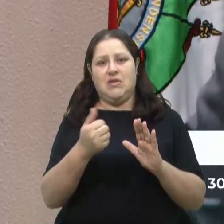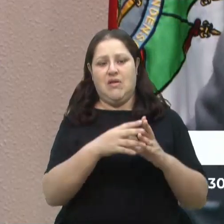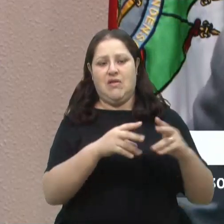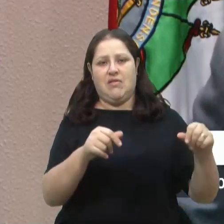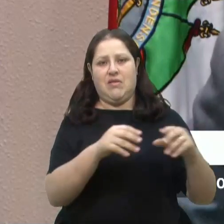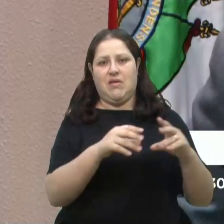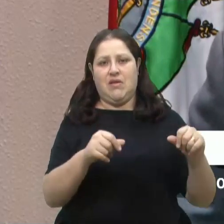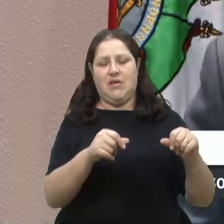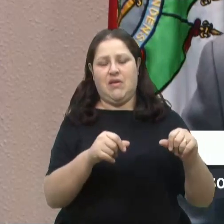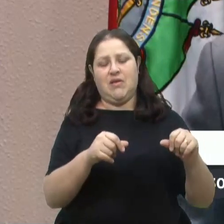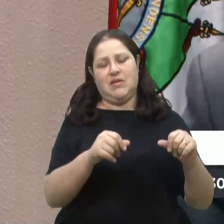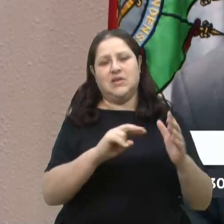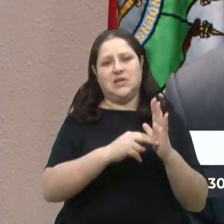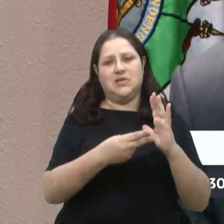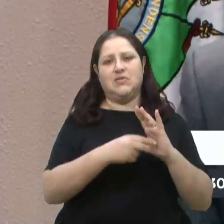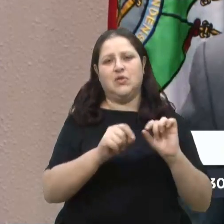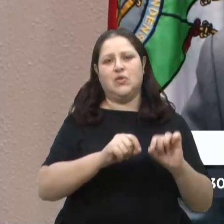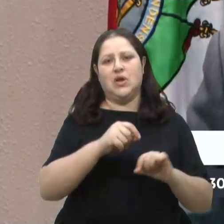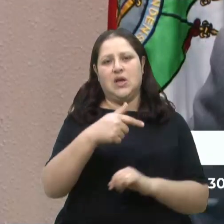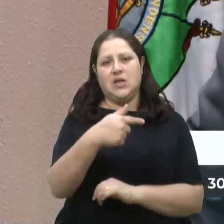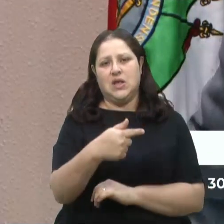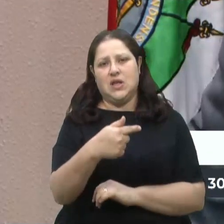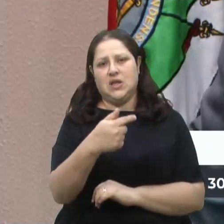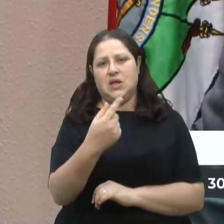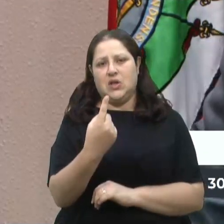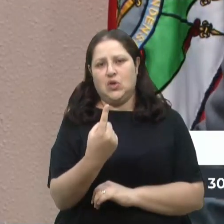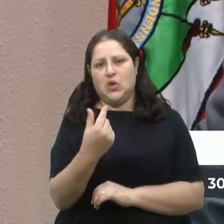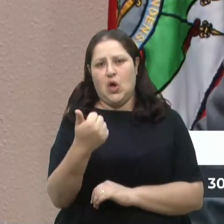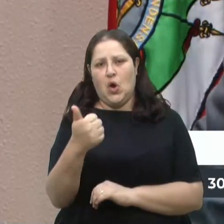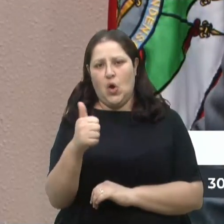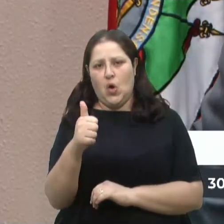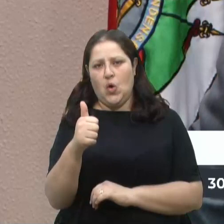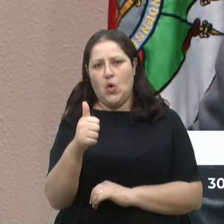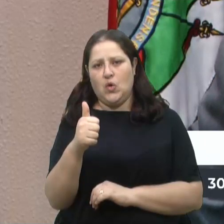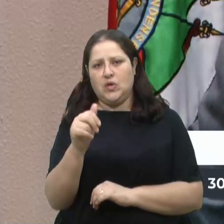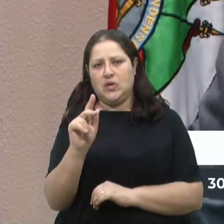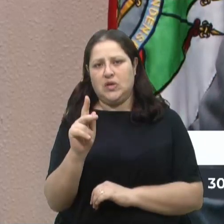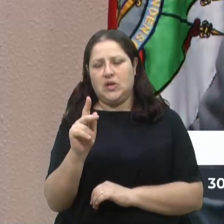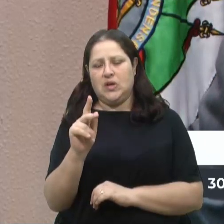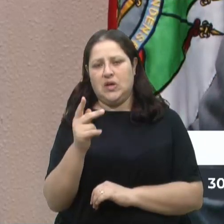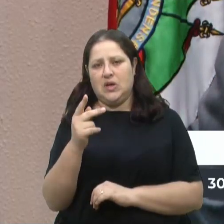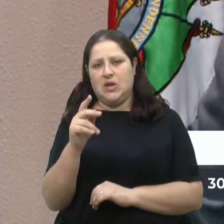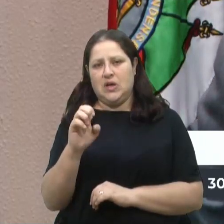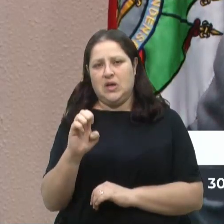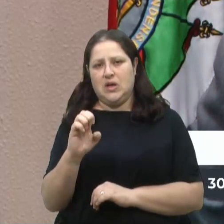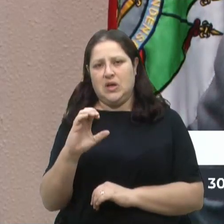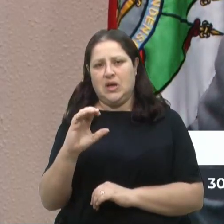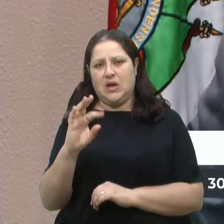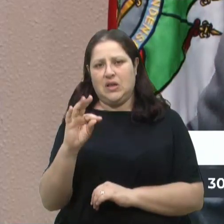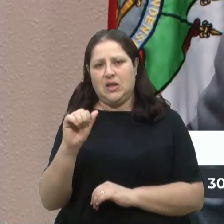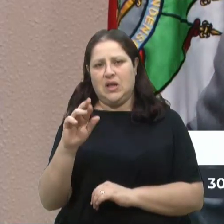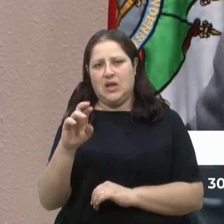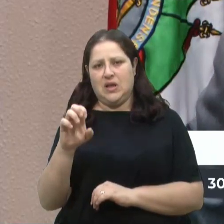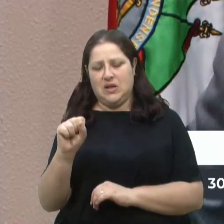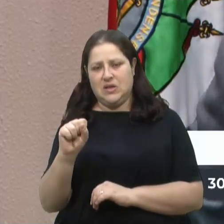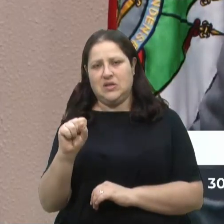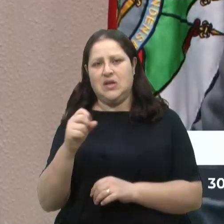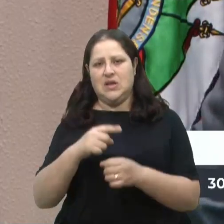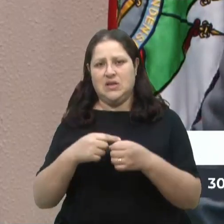palavras, né, 711 hectares localizados no município de Vicente Dutra